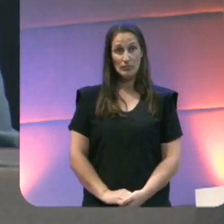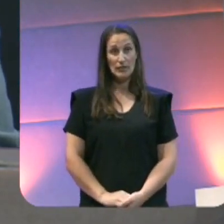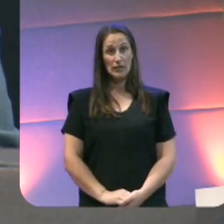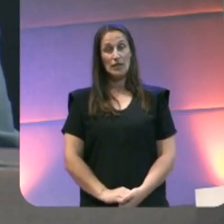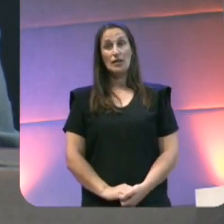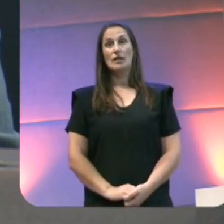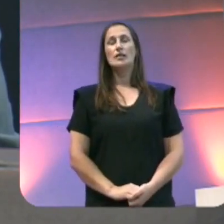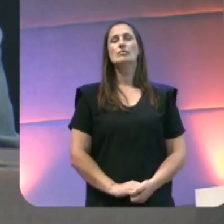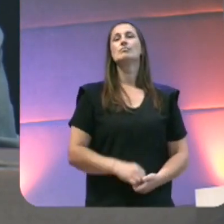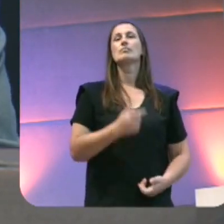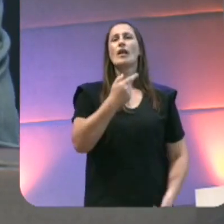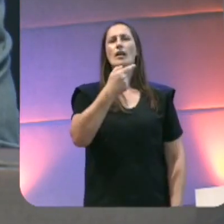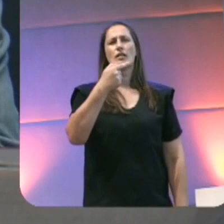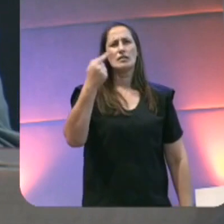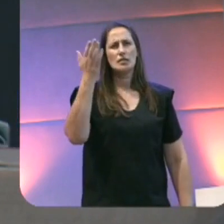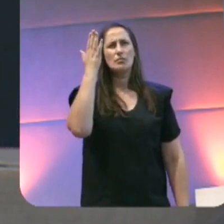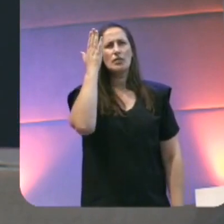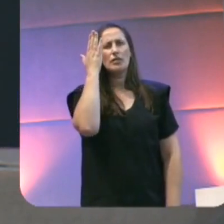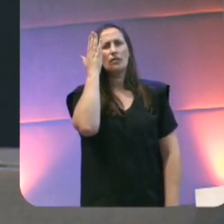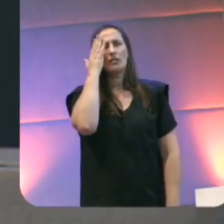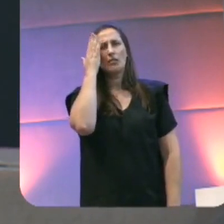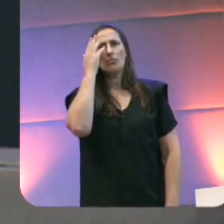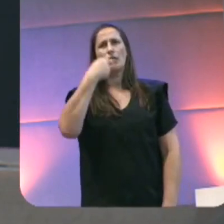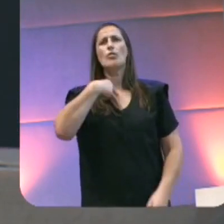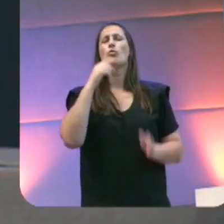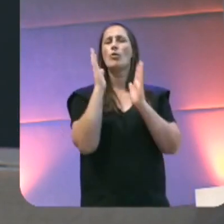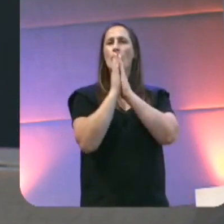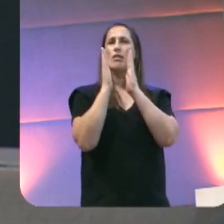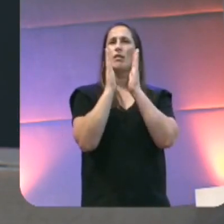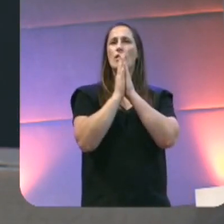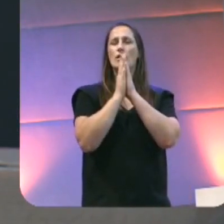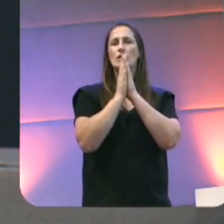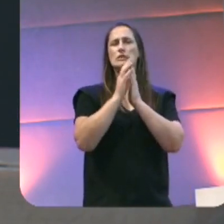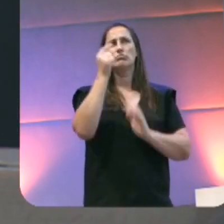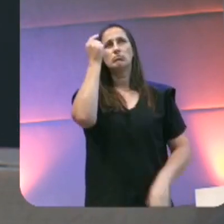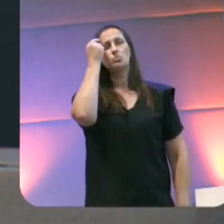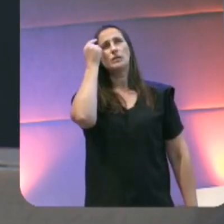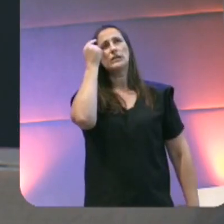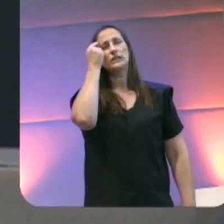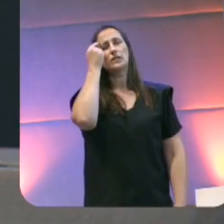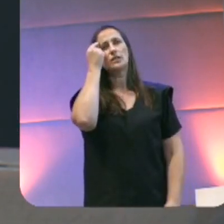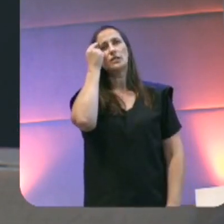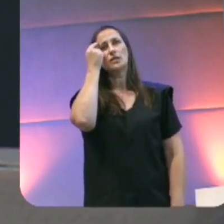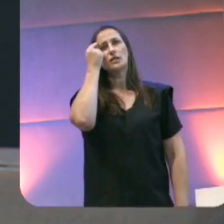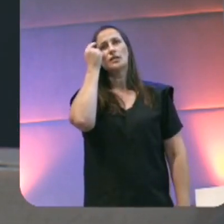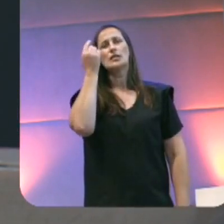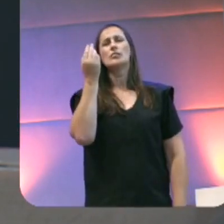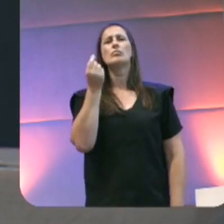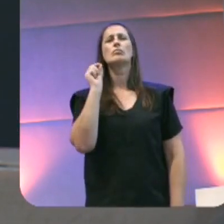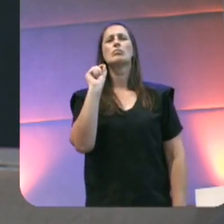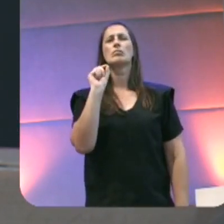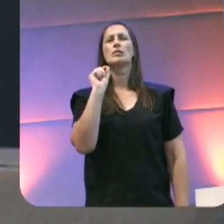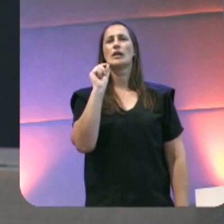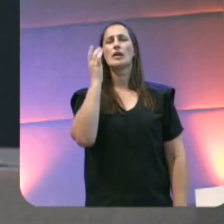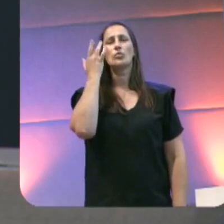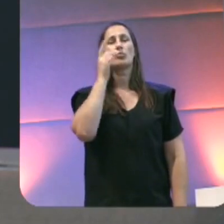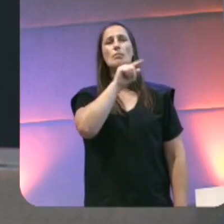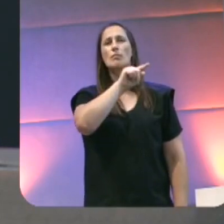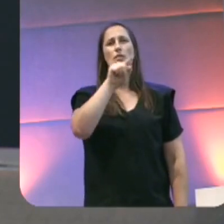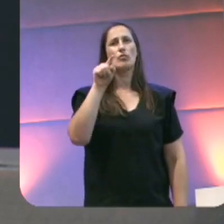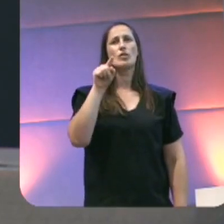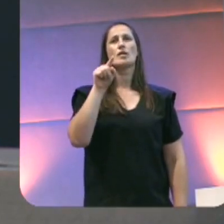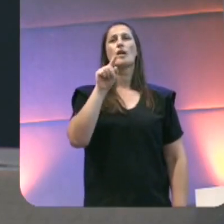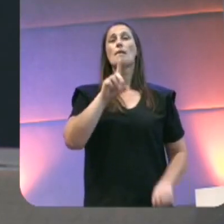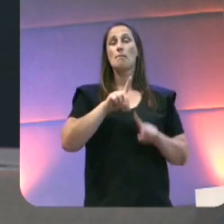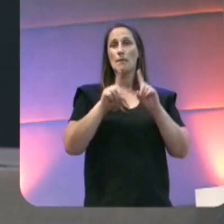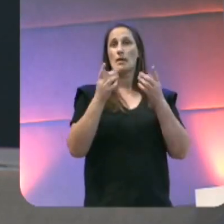Esta semana eu estava orando quando me veio à mente uma coisa que eu não sei para você, né? Mas